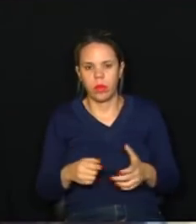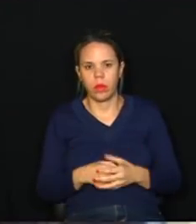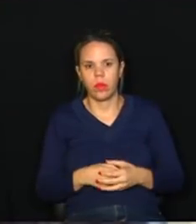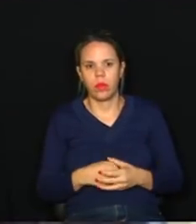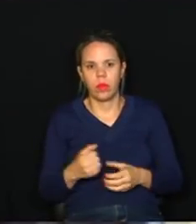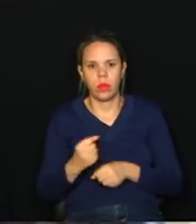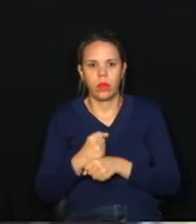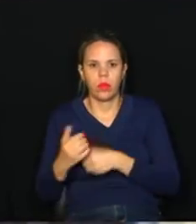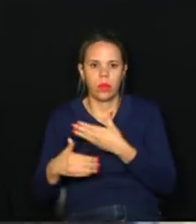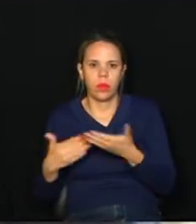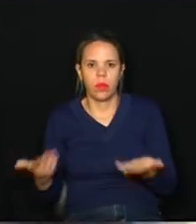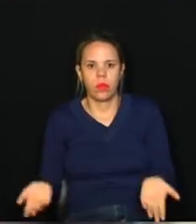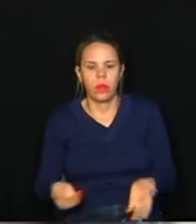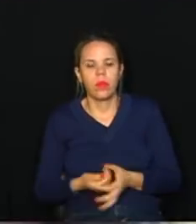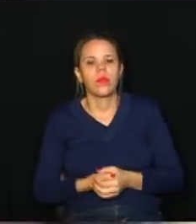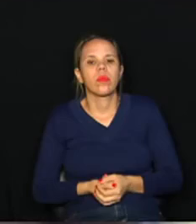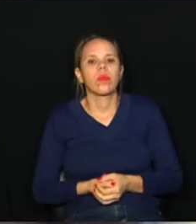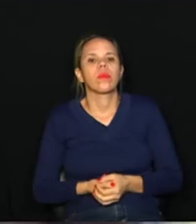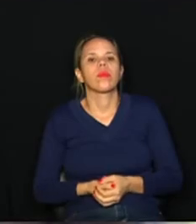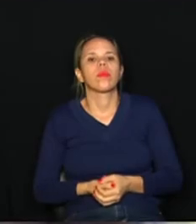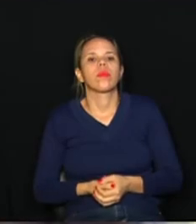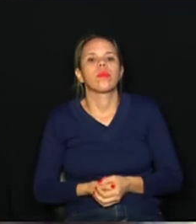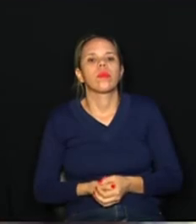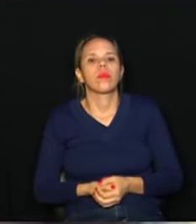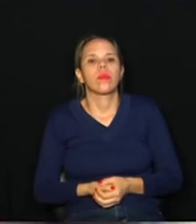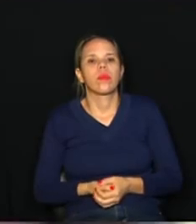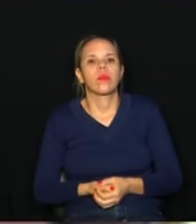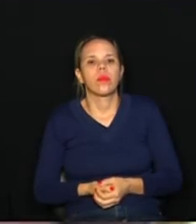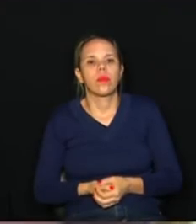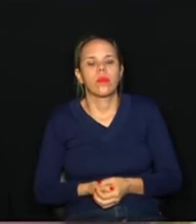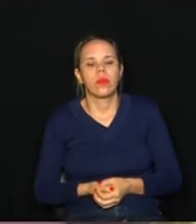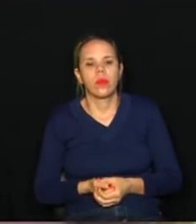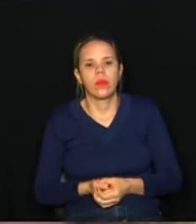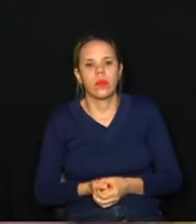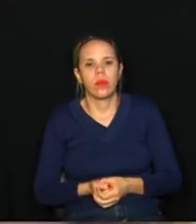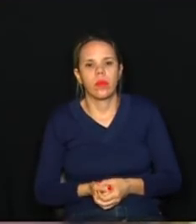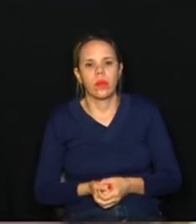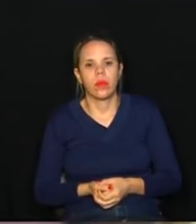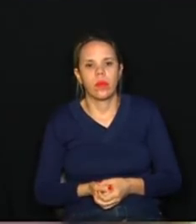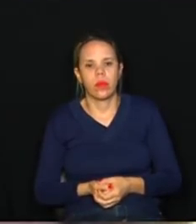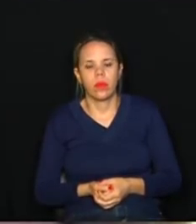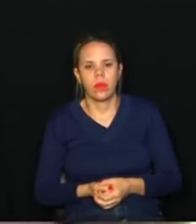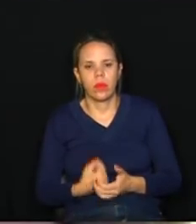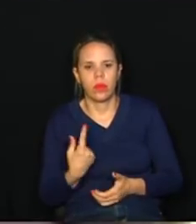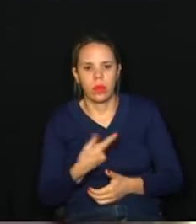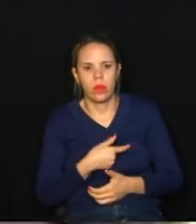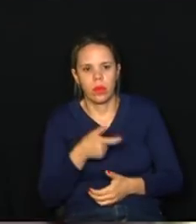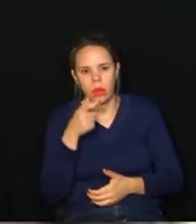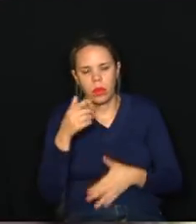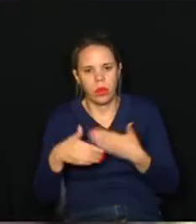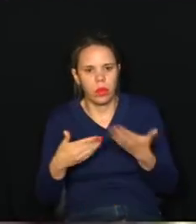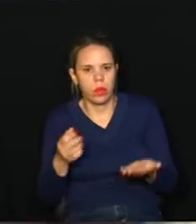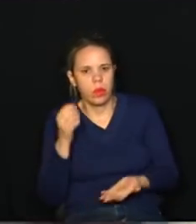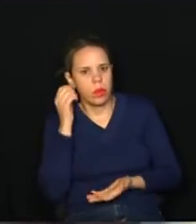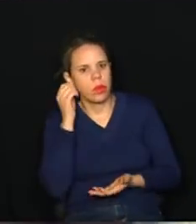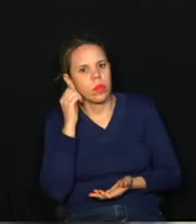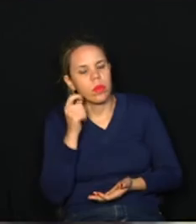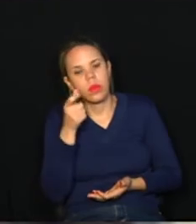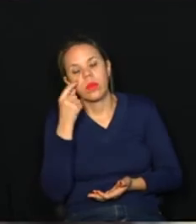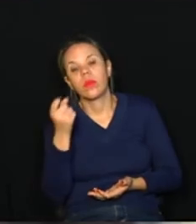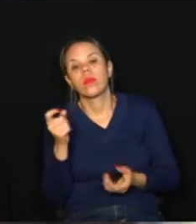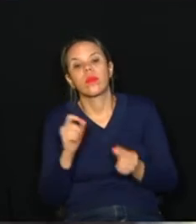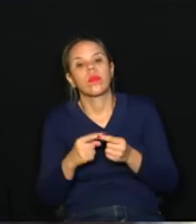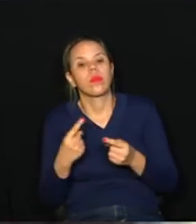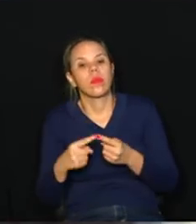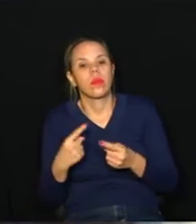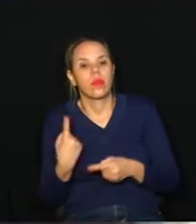né, nos últimos anos, e E a gente vê, então, a quem interessa